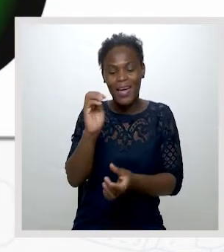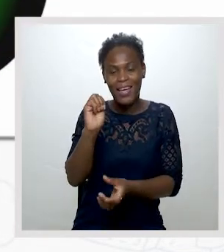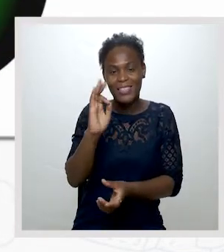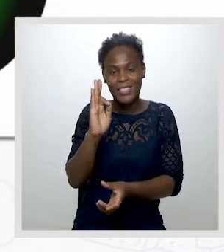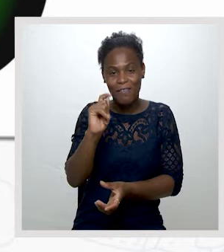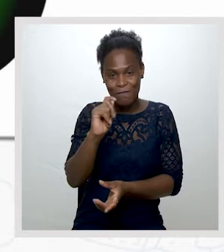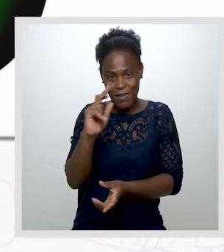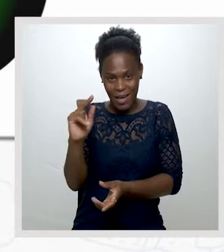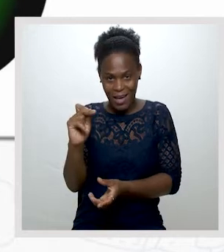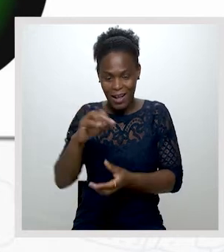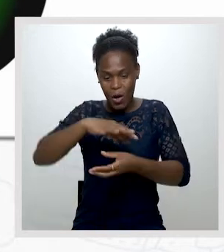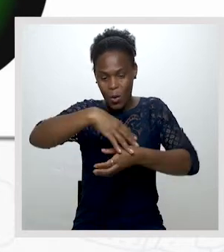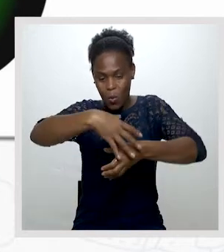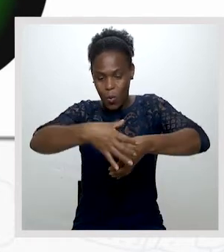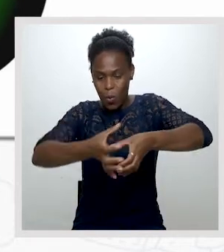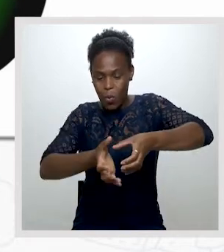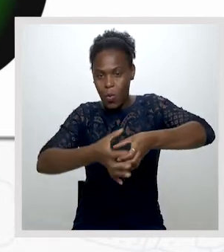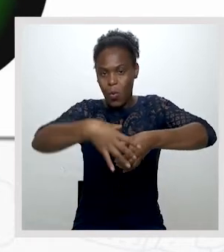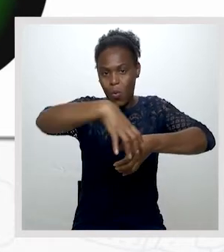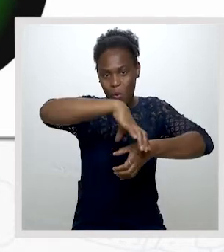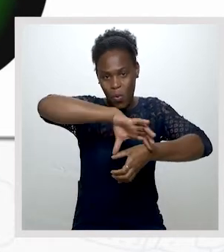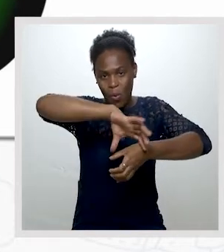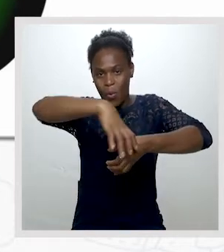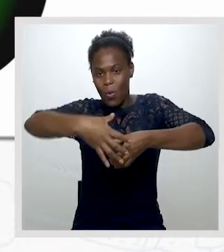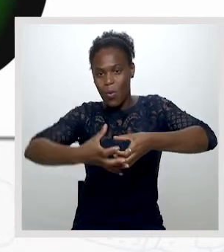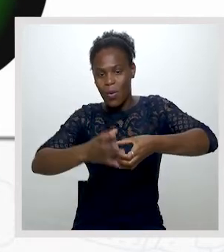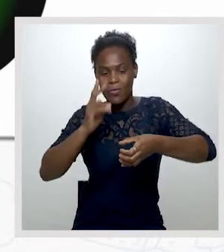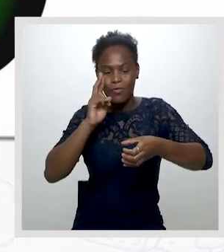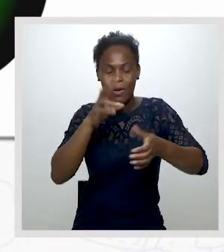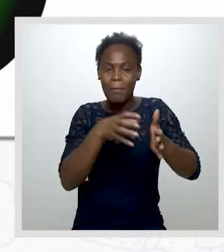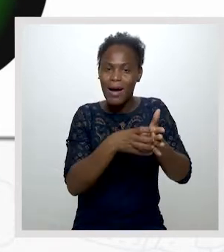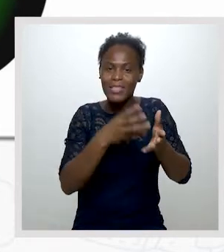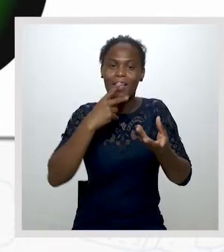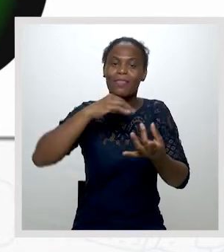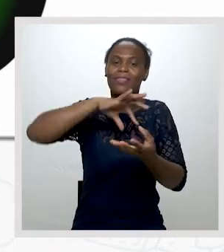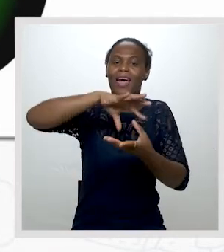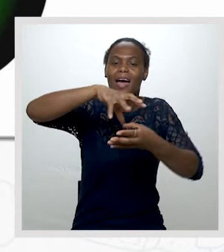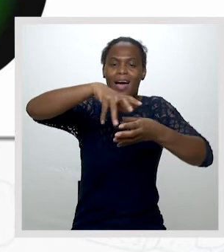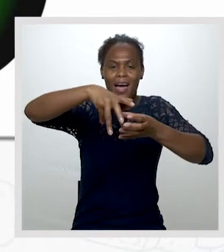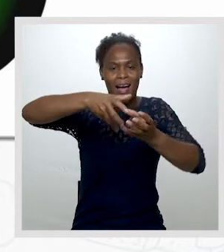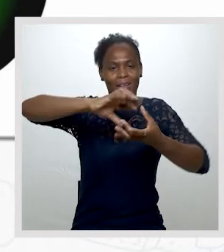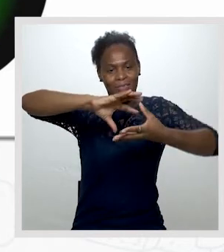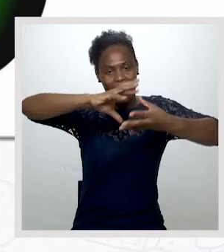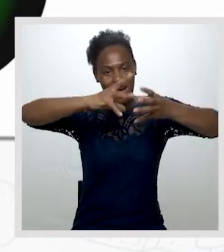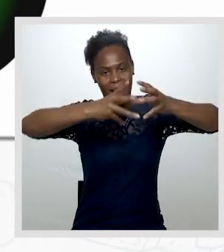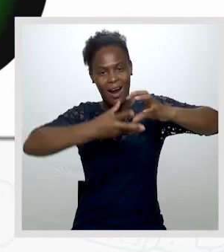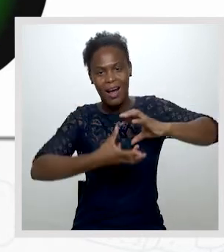Reparem a imagem do nosso planeta e também a imagem da